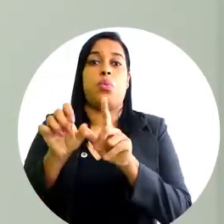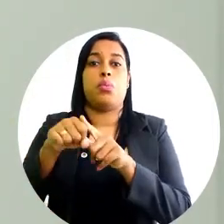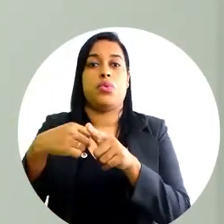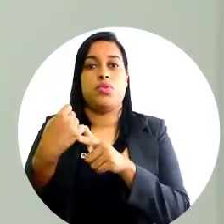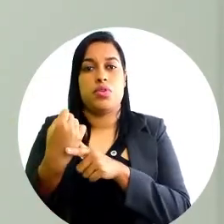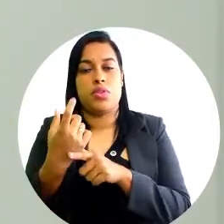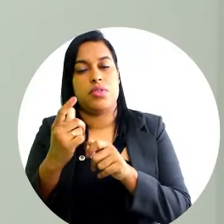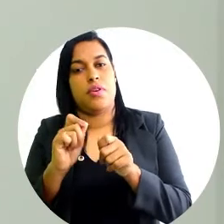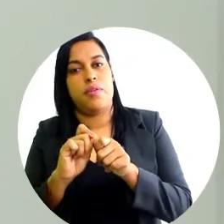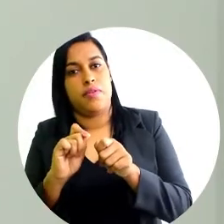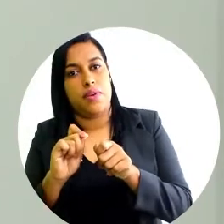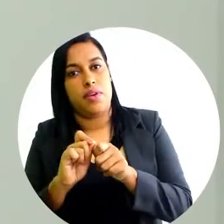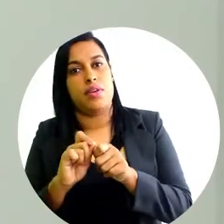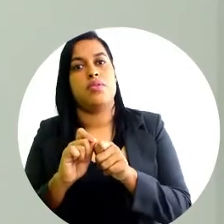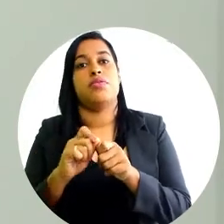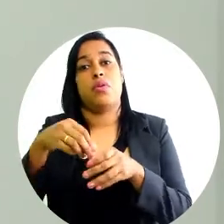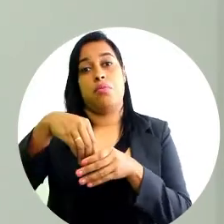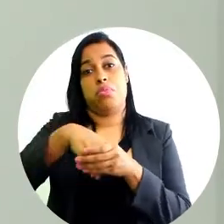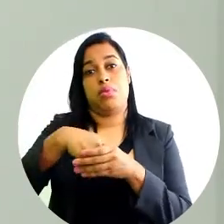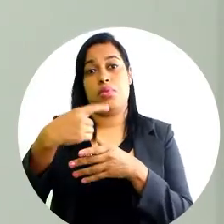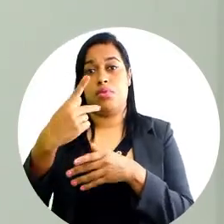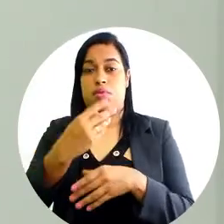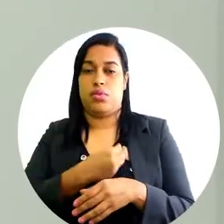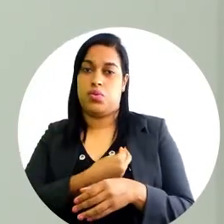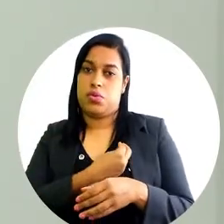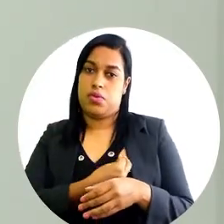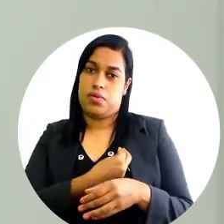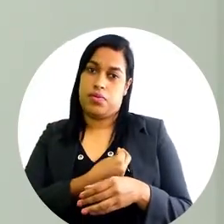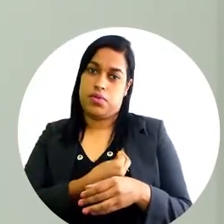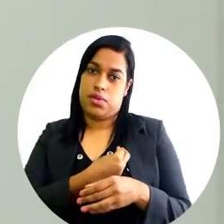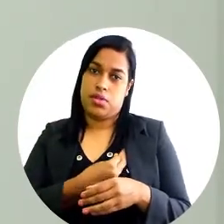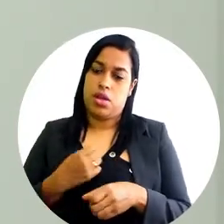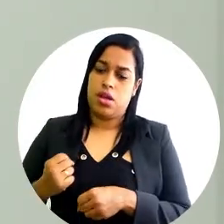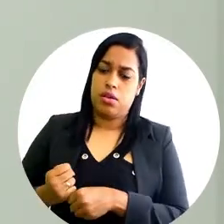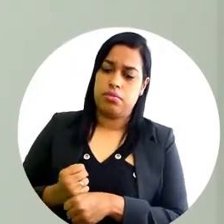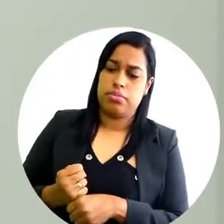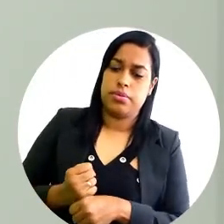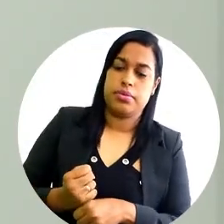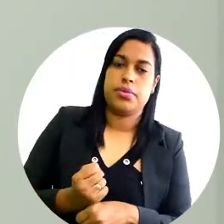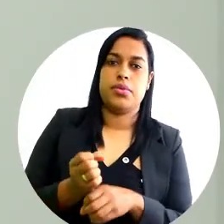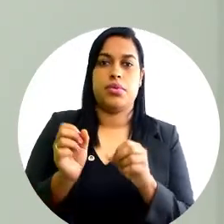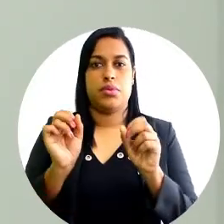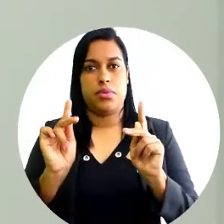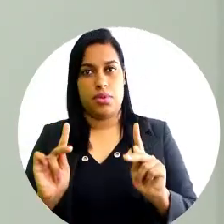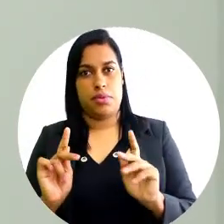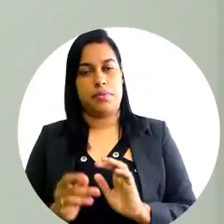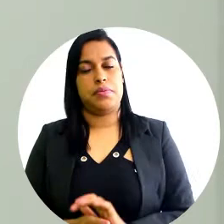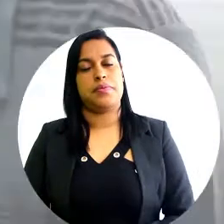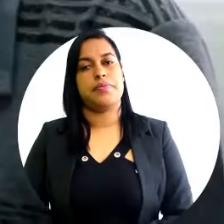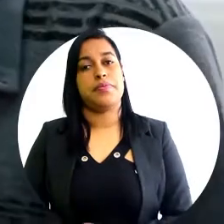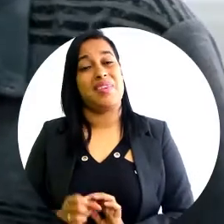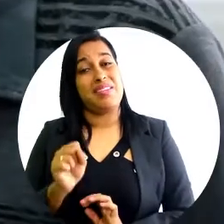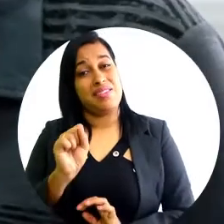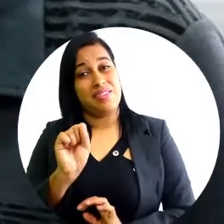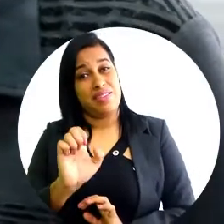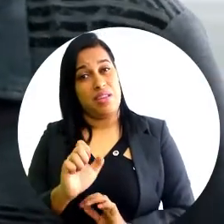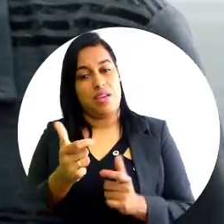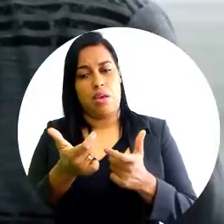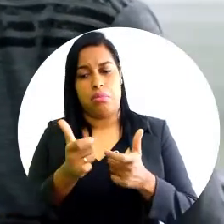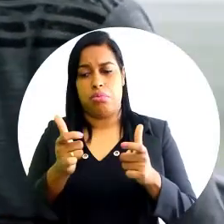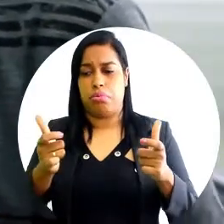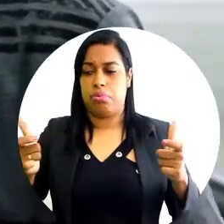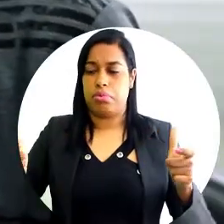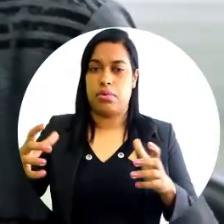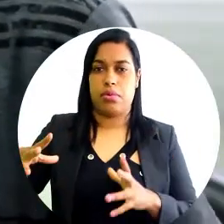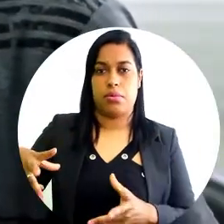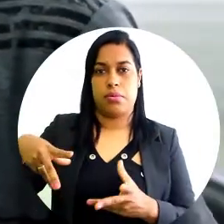grupo social faz dentro da sua vida, ao longo da sua vida, certo? Se